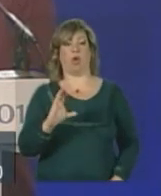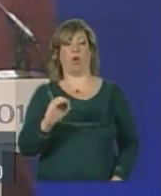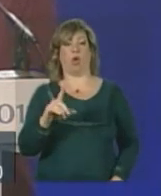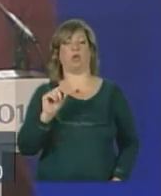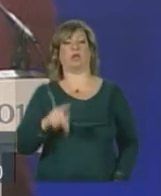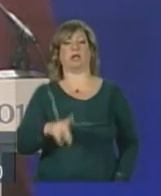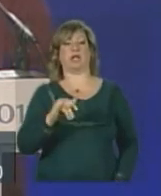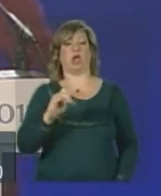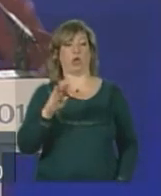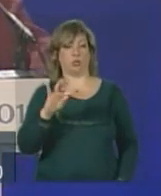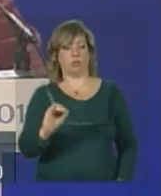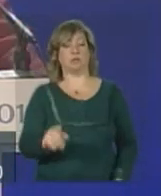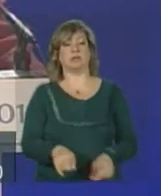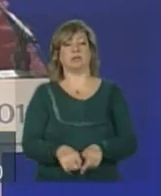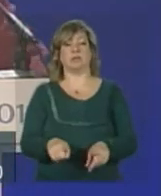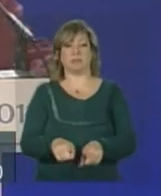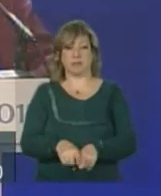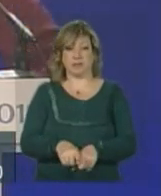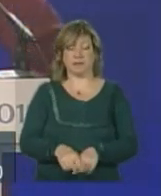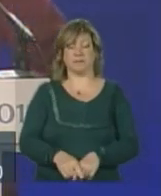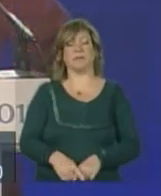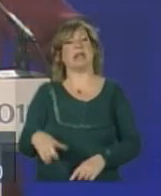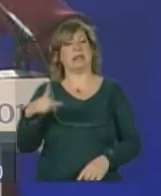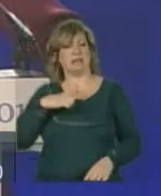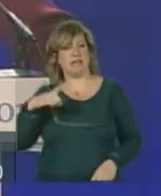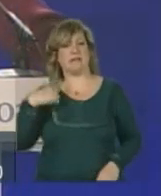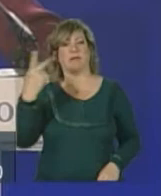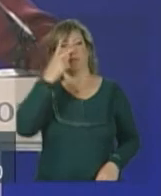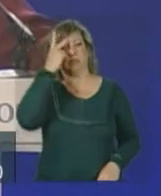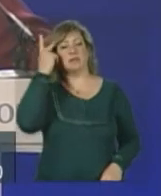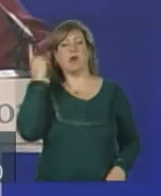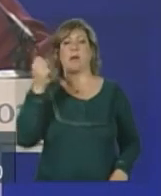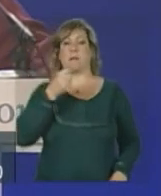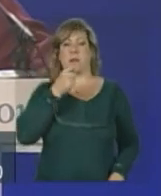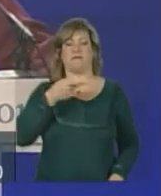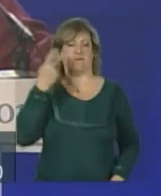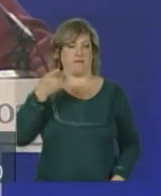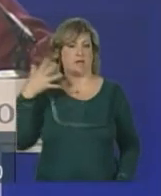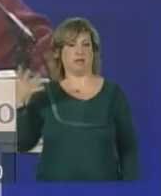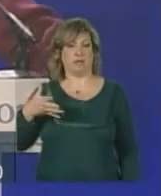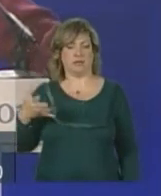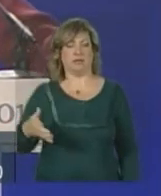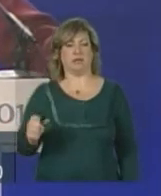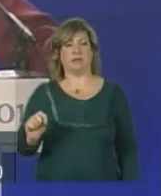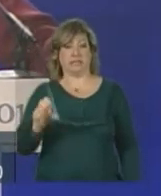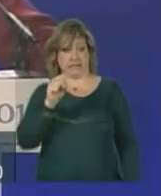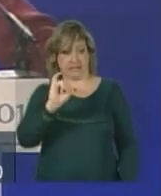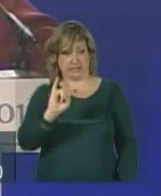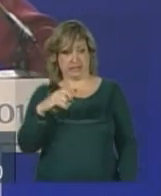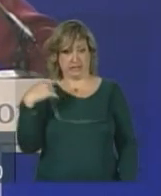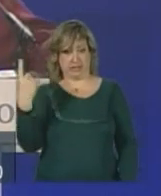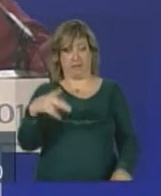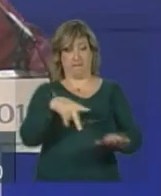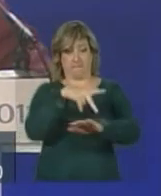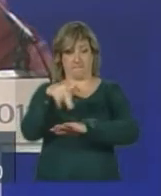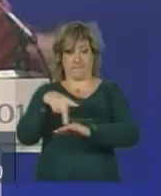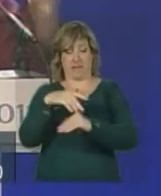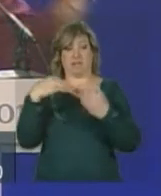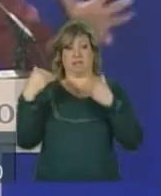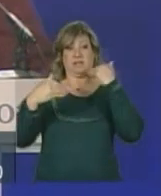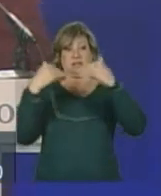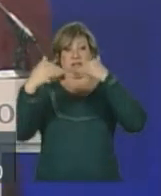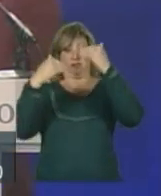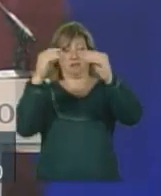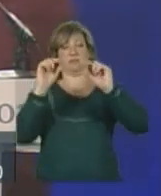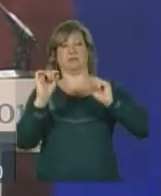e houve manifestações de que se os países desenvolvidos, se